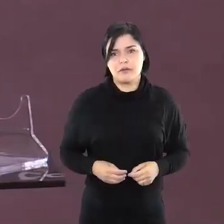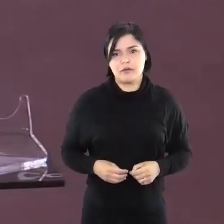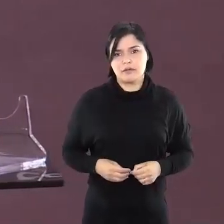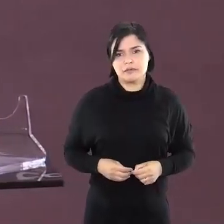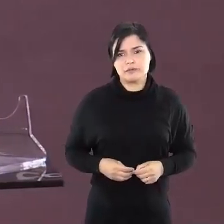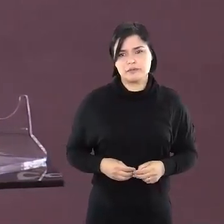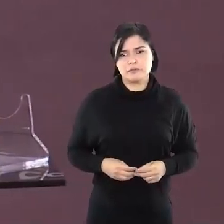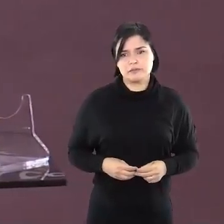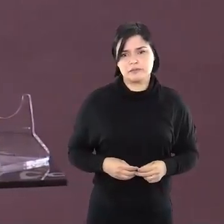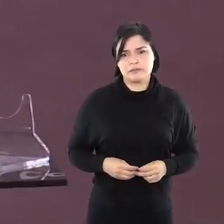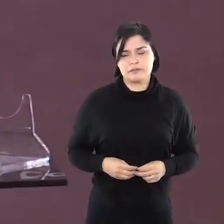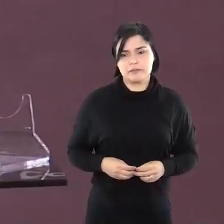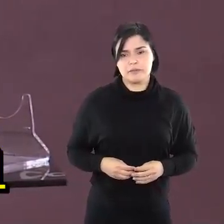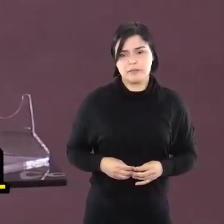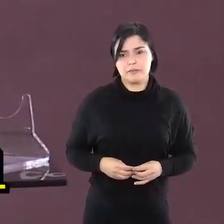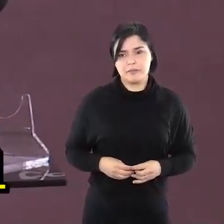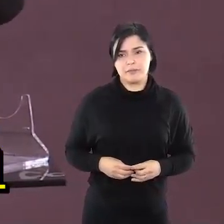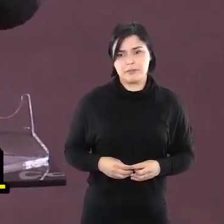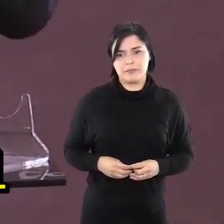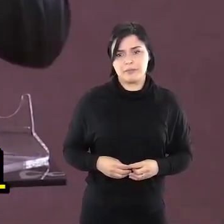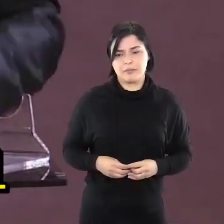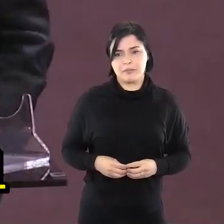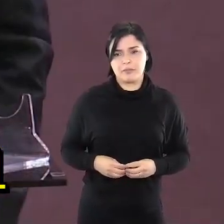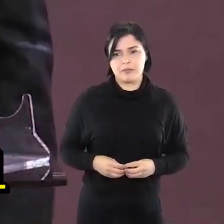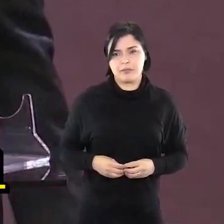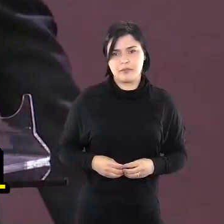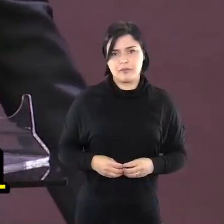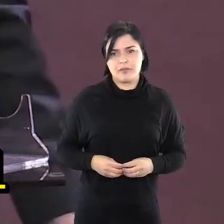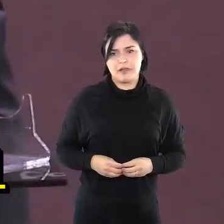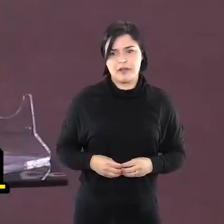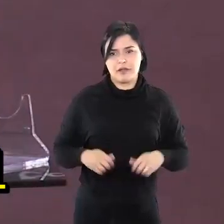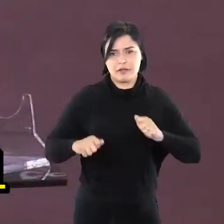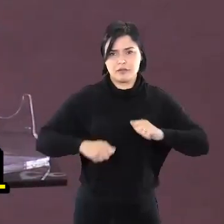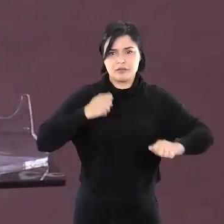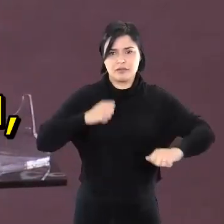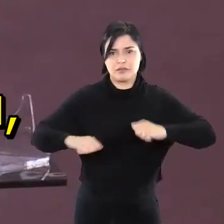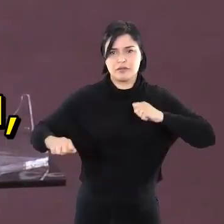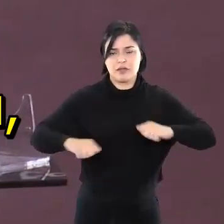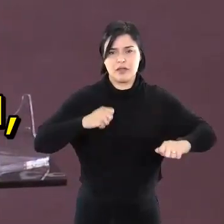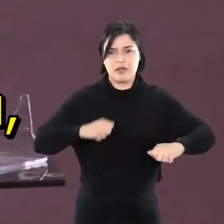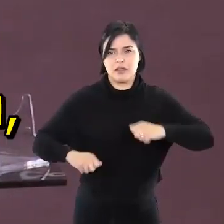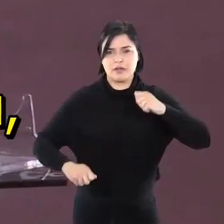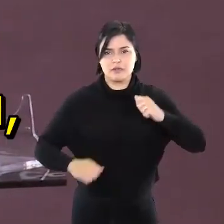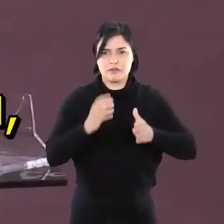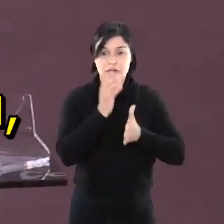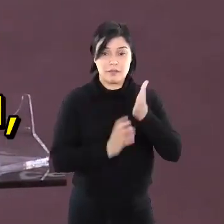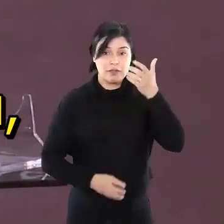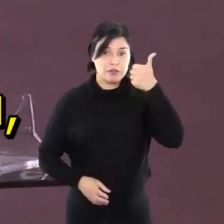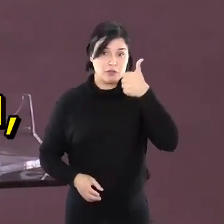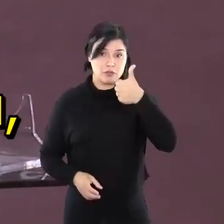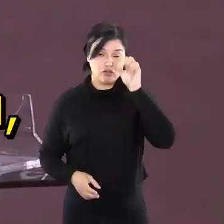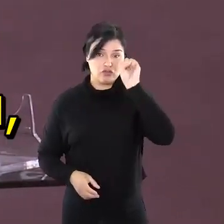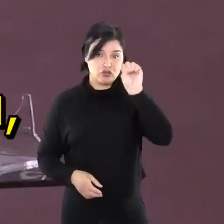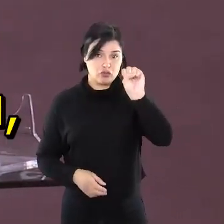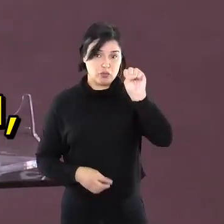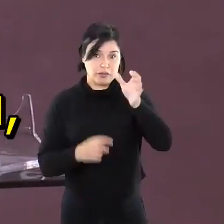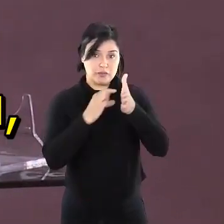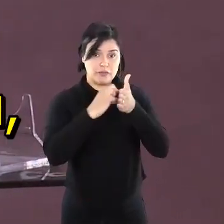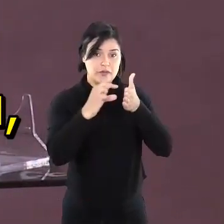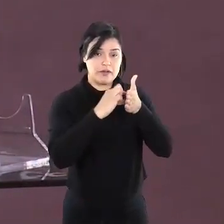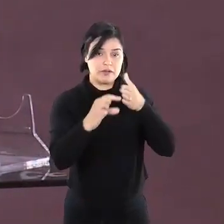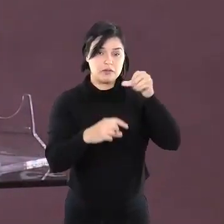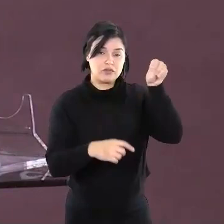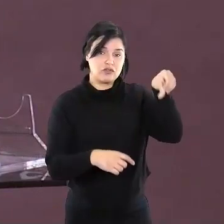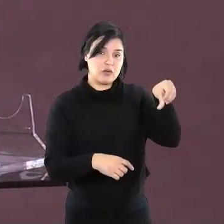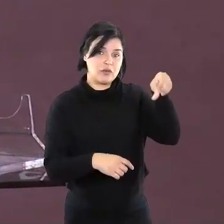E aí, em Atos 18, versos de 9 a 11, Paulo estava preso numa situação muito difícil.